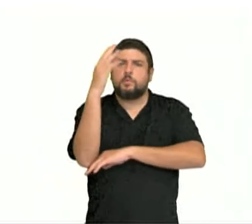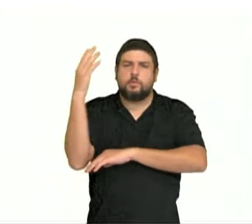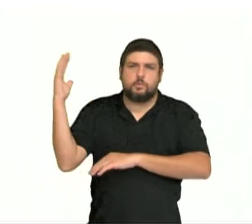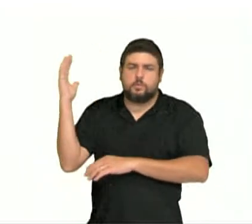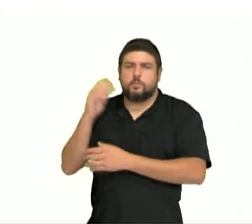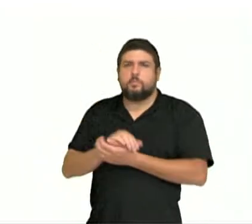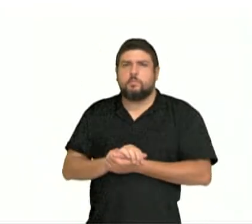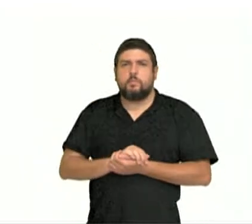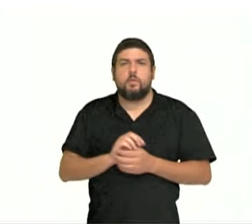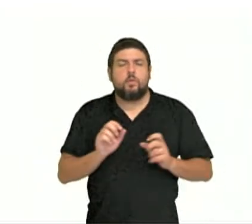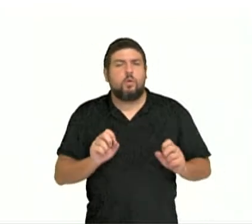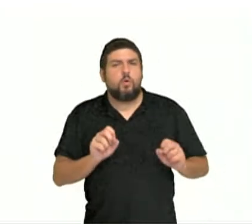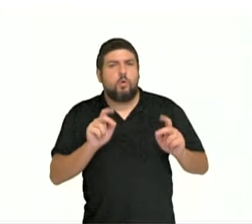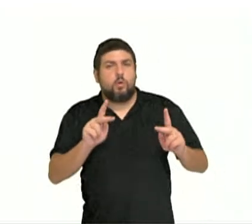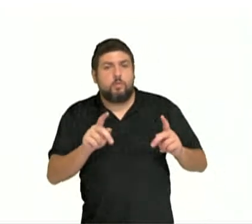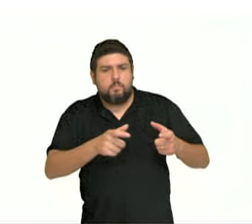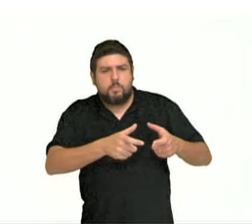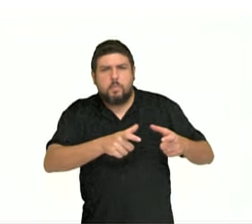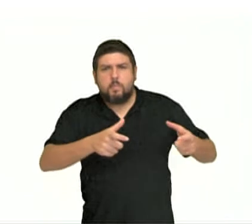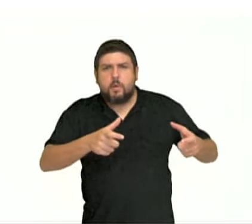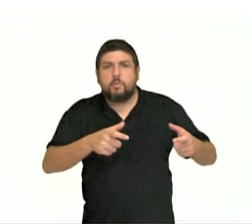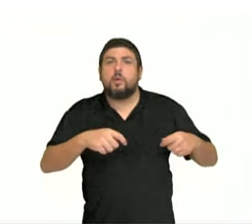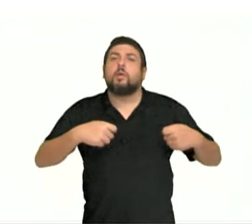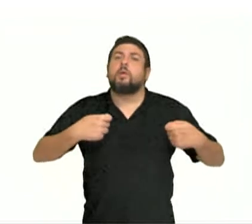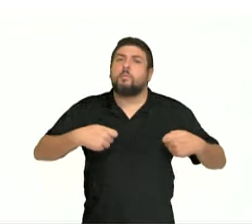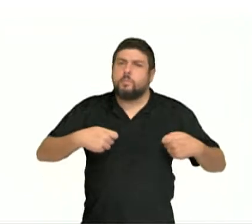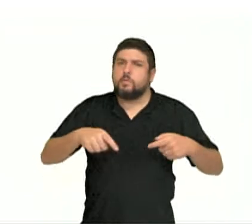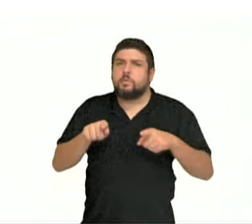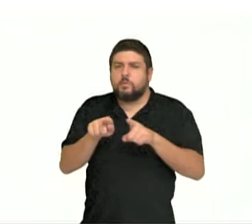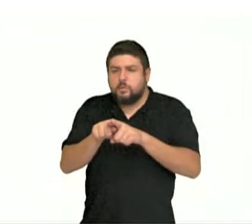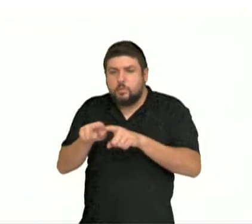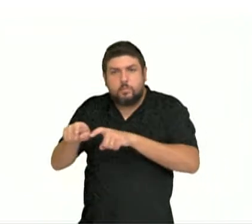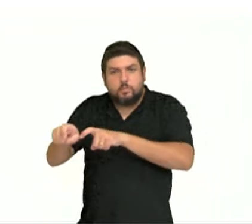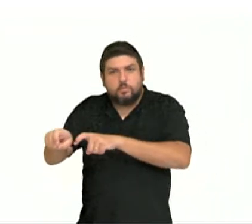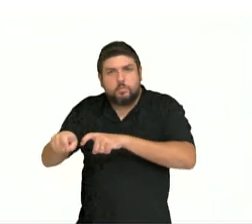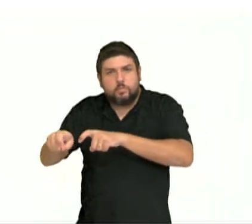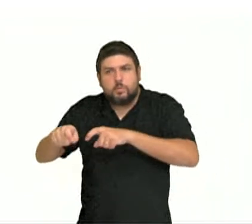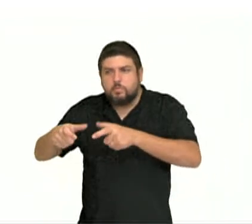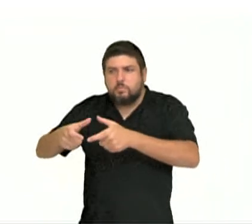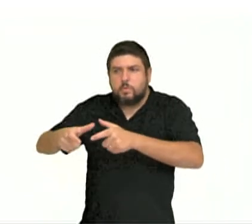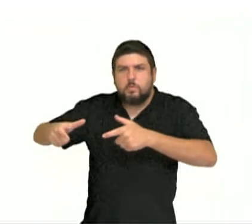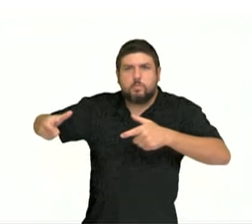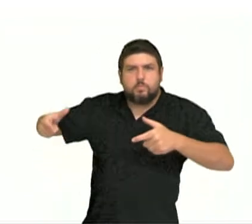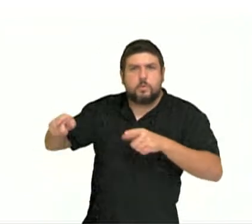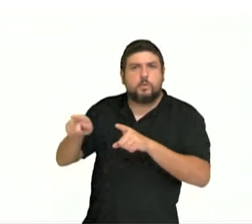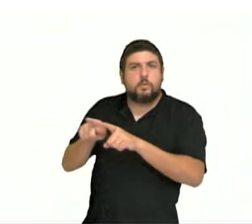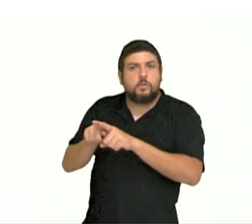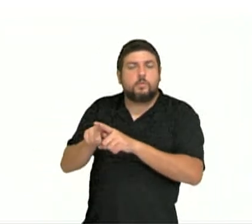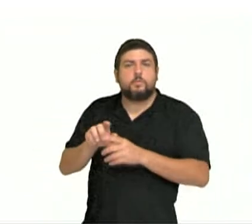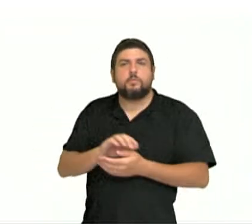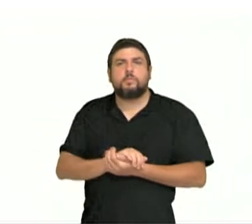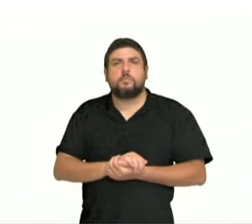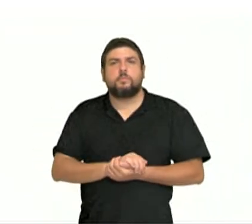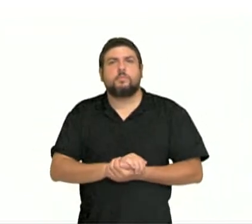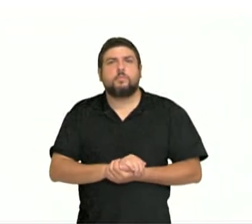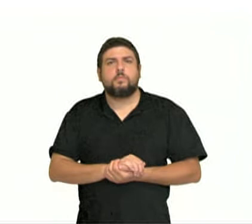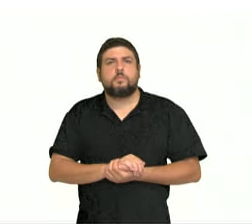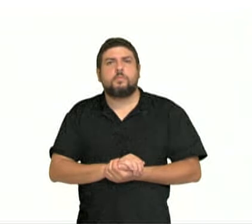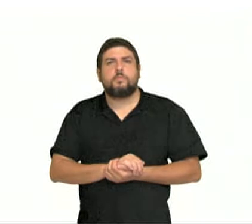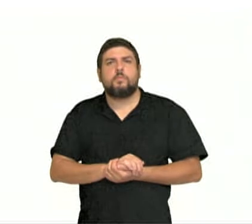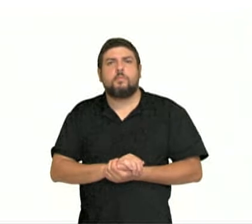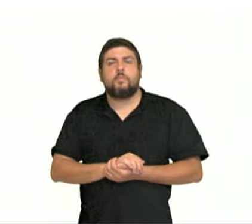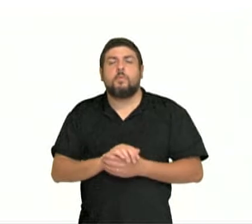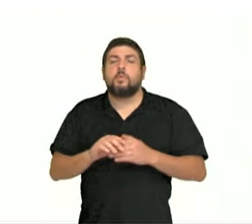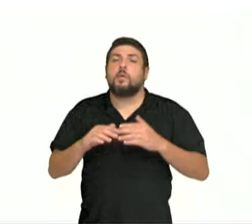pessoas vai precisar plantar mais vai precisar de mais áreas de moradia tá e